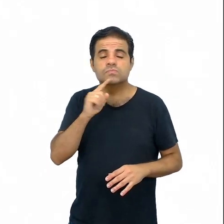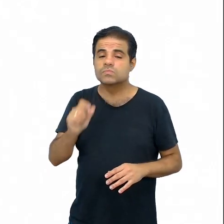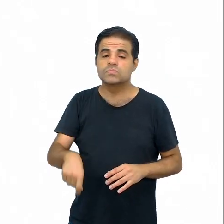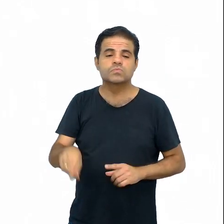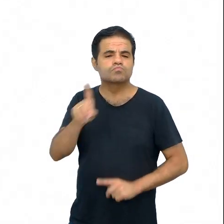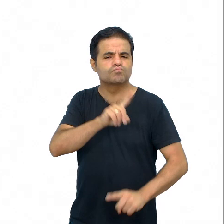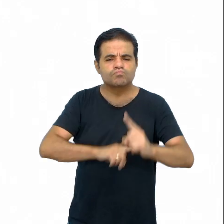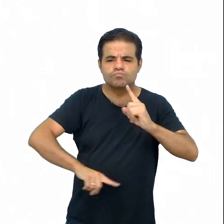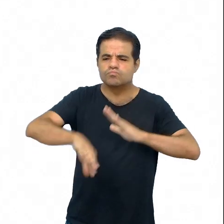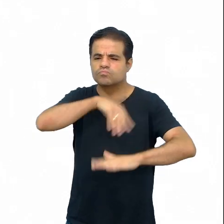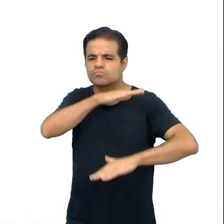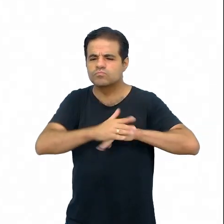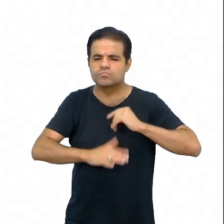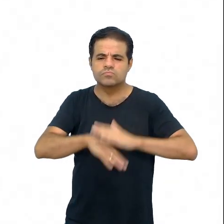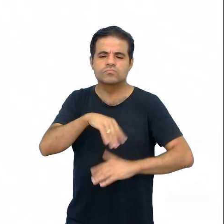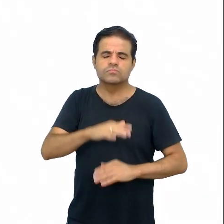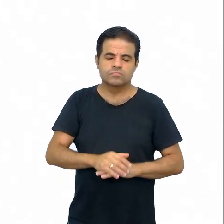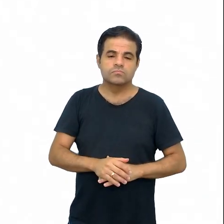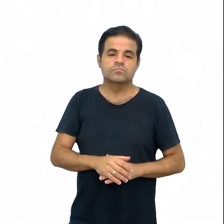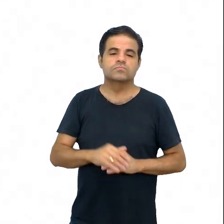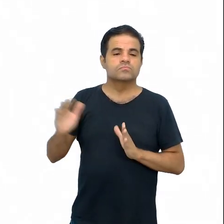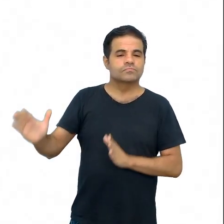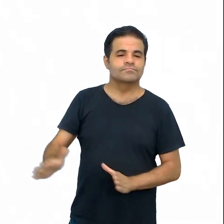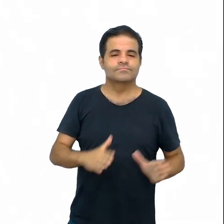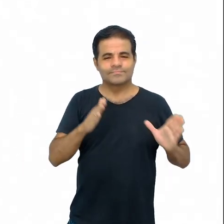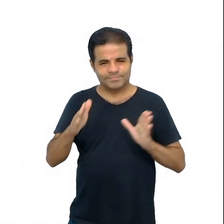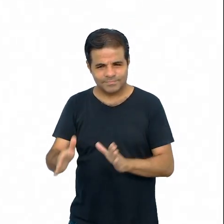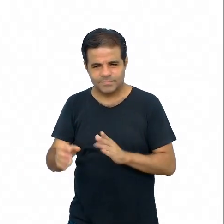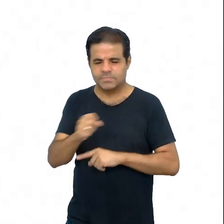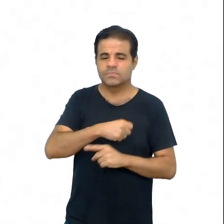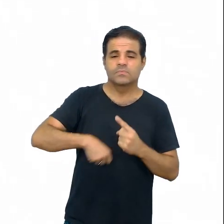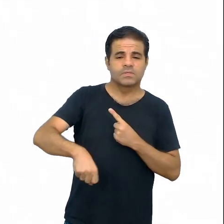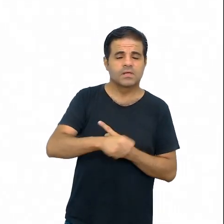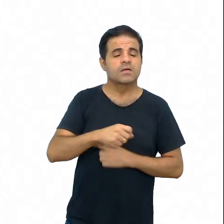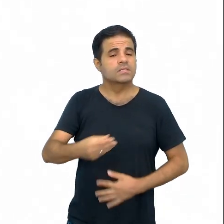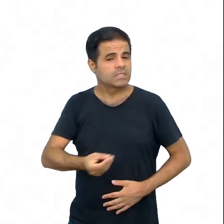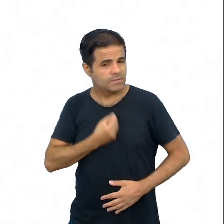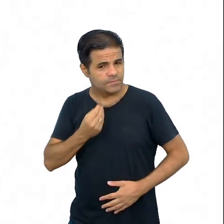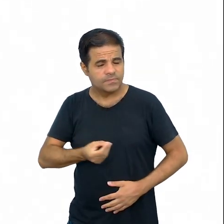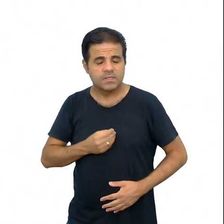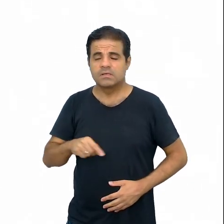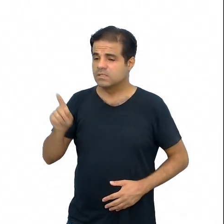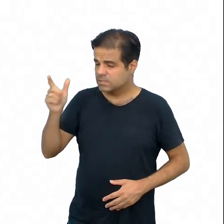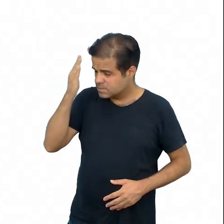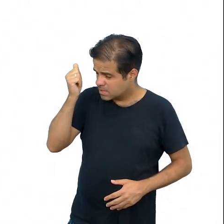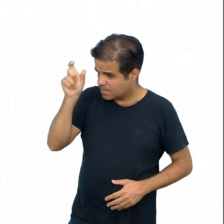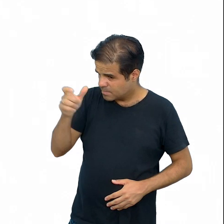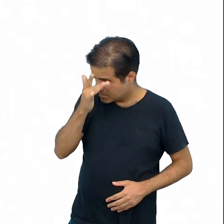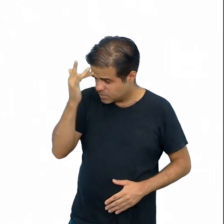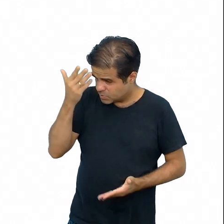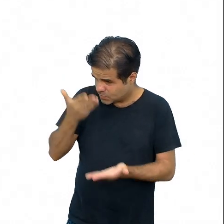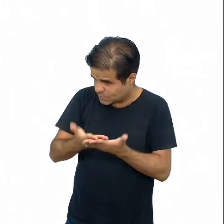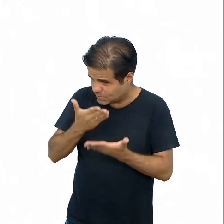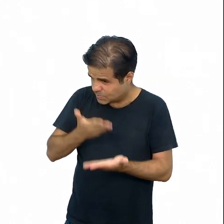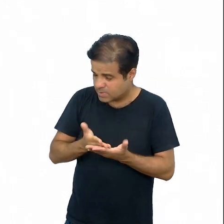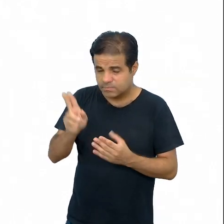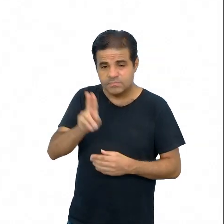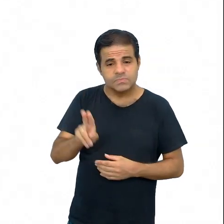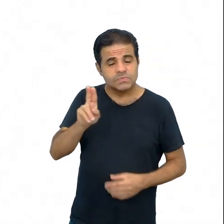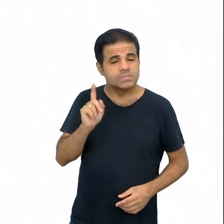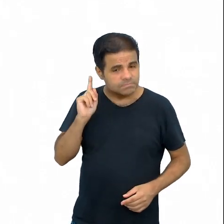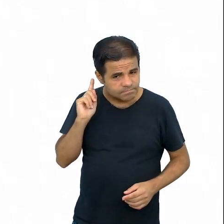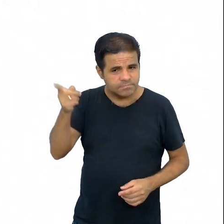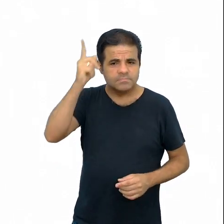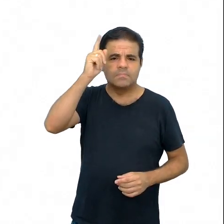do domínio, né, do domínio social, né, da vida social, o quanto esse estudante está